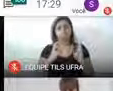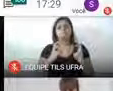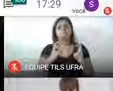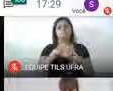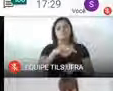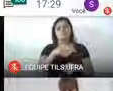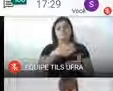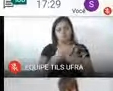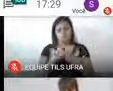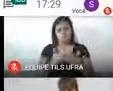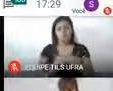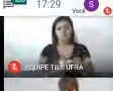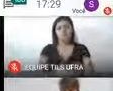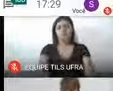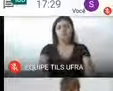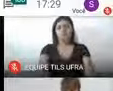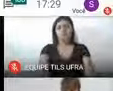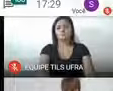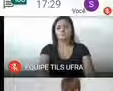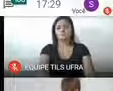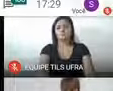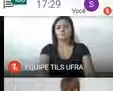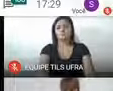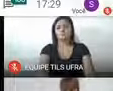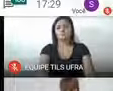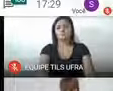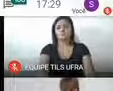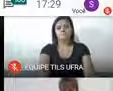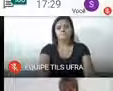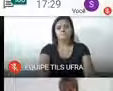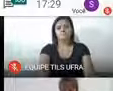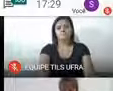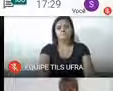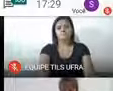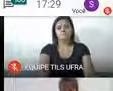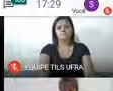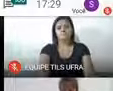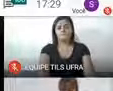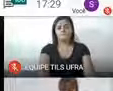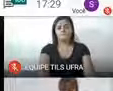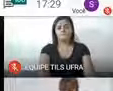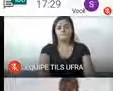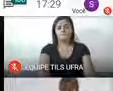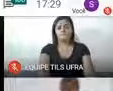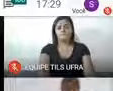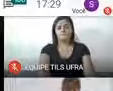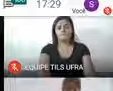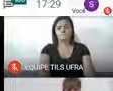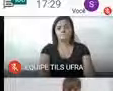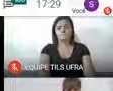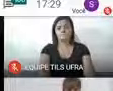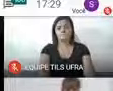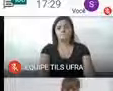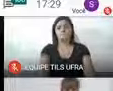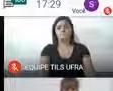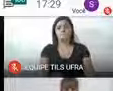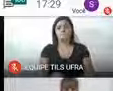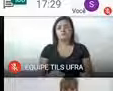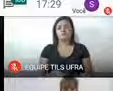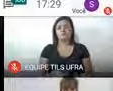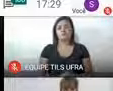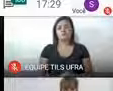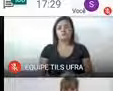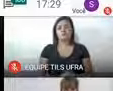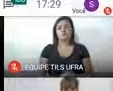dessa natureza. Especialmente esse que a professora fez um estudo sobre, justamente a questão de a